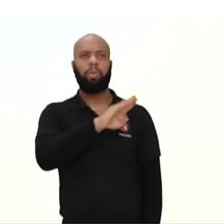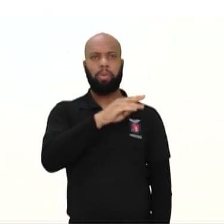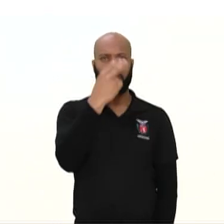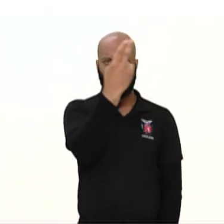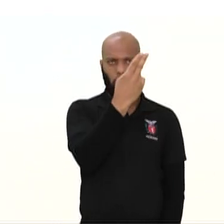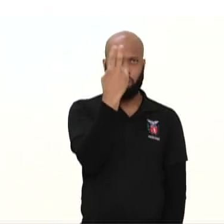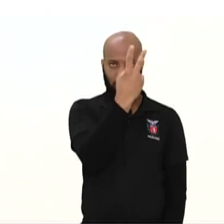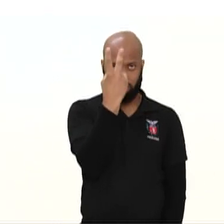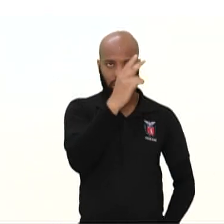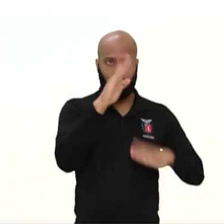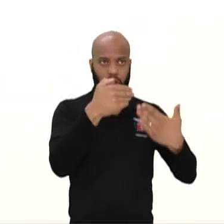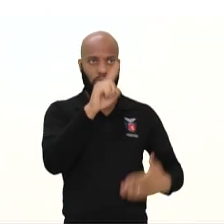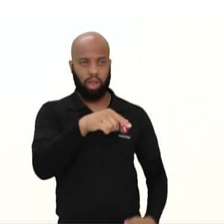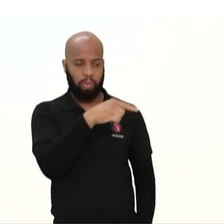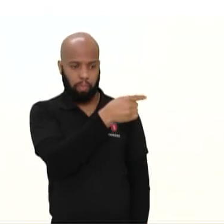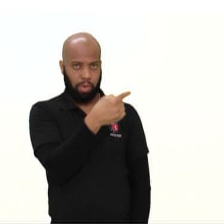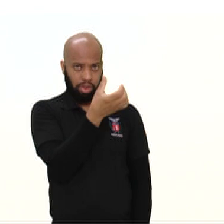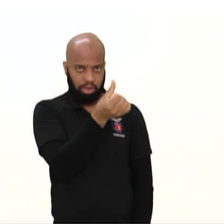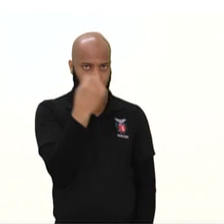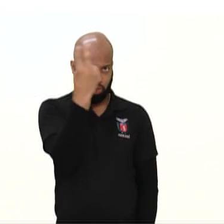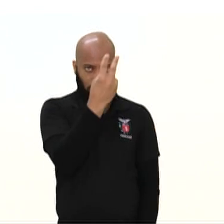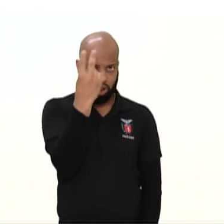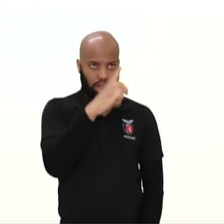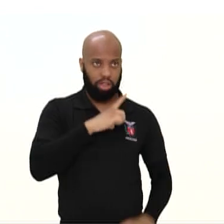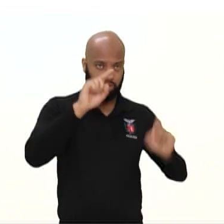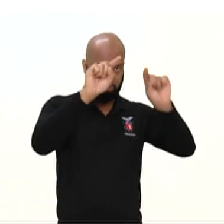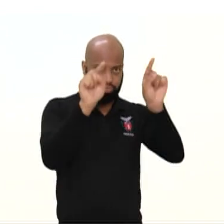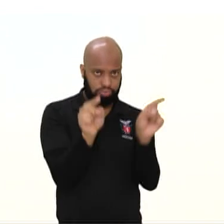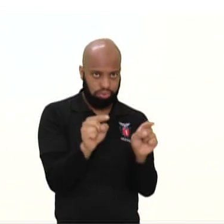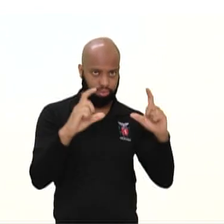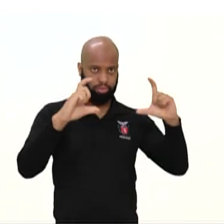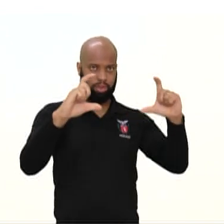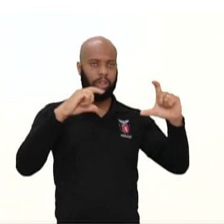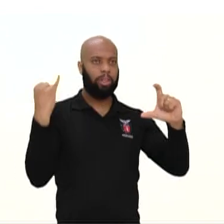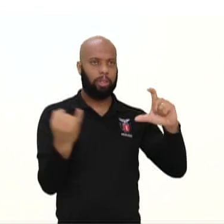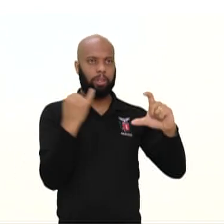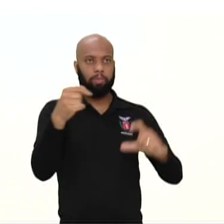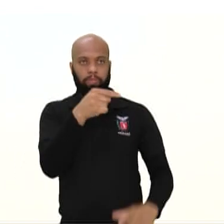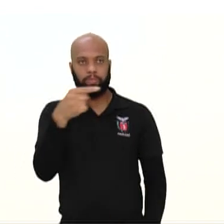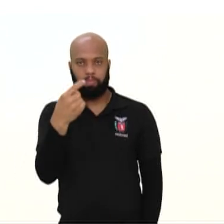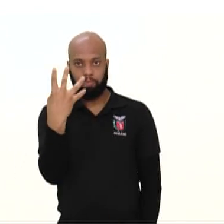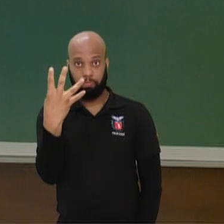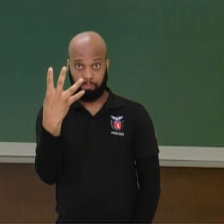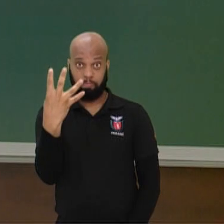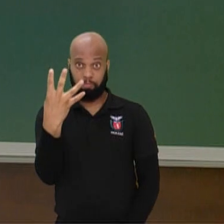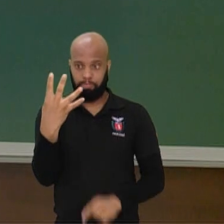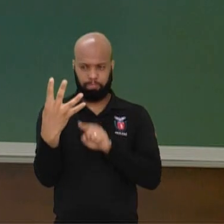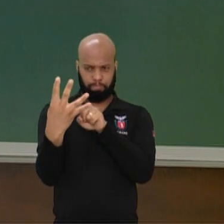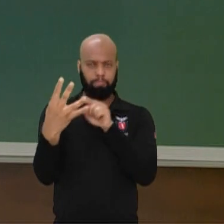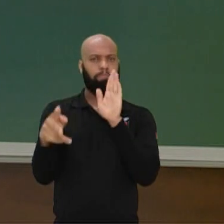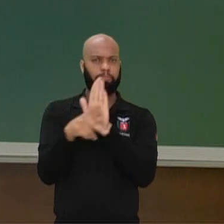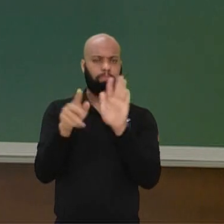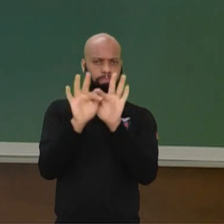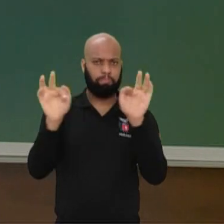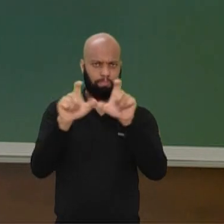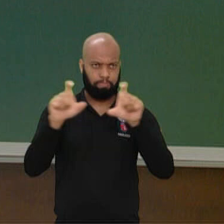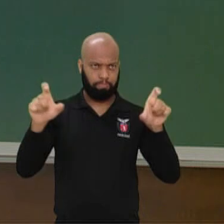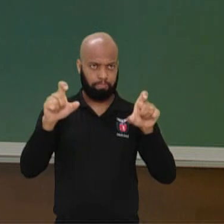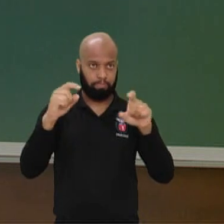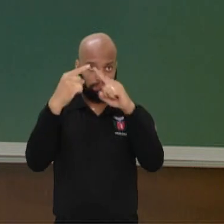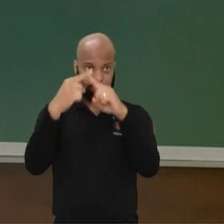ou seja, menos 6 ao quadrado, não esqueça de colocar entre parênteses, menos 4 vezes o a, que é 1, vezes o c, que